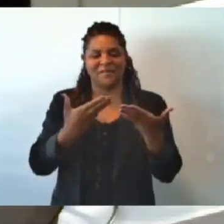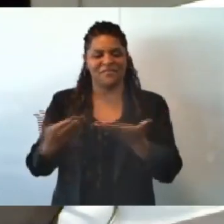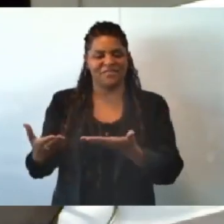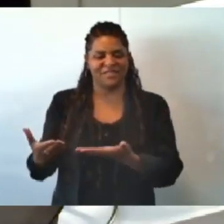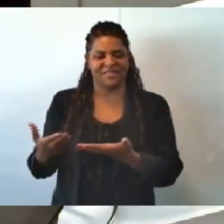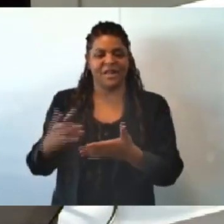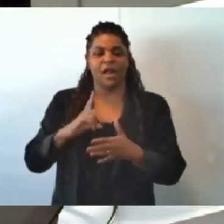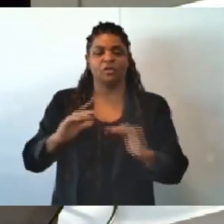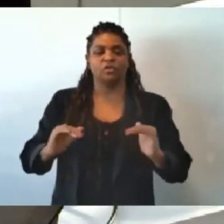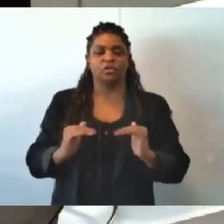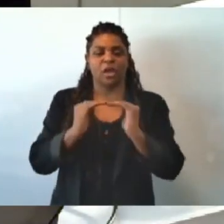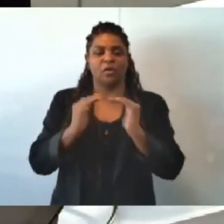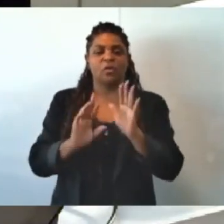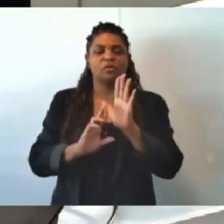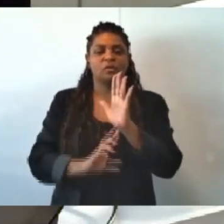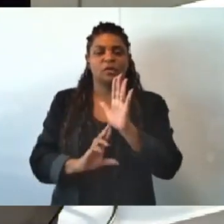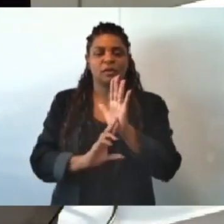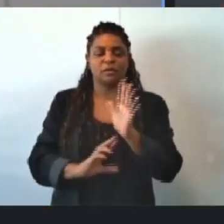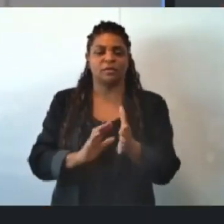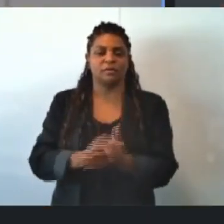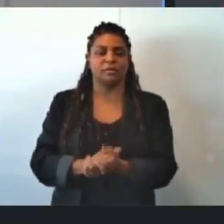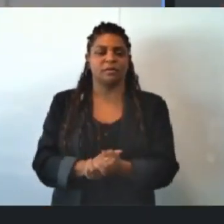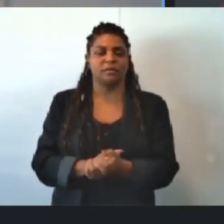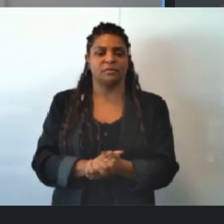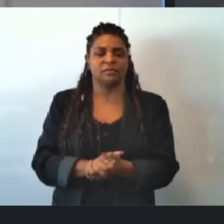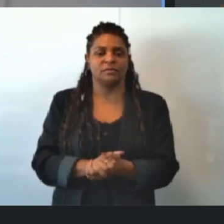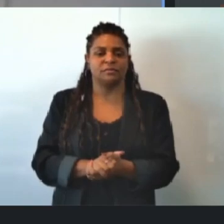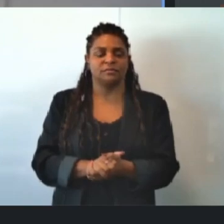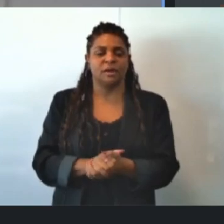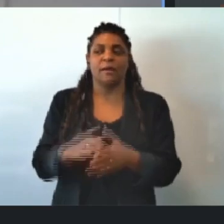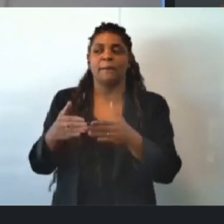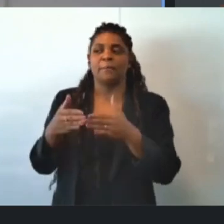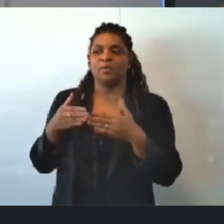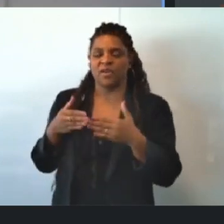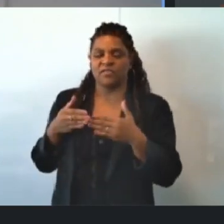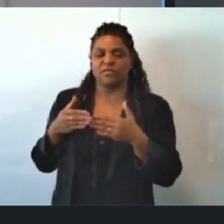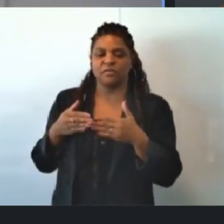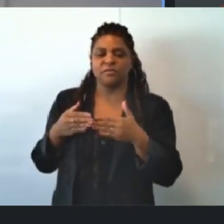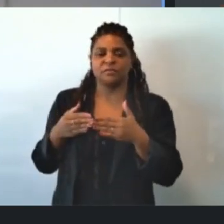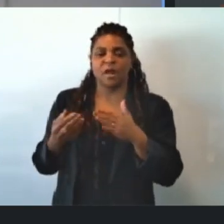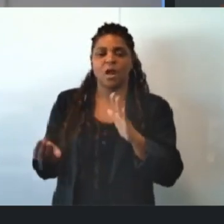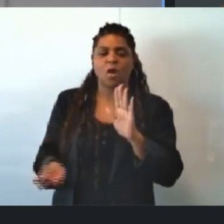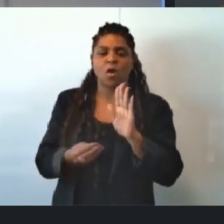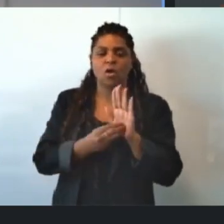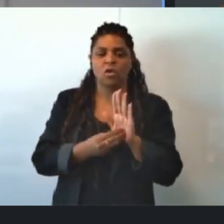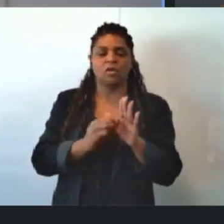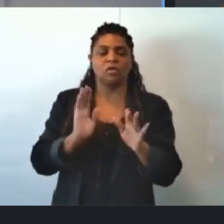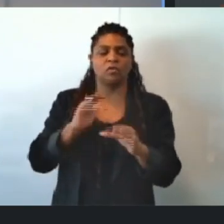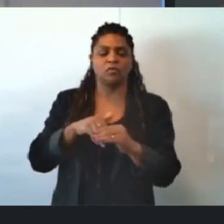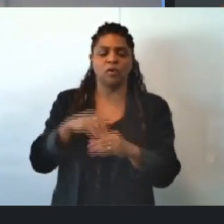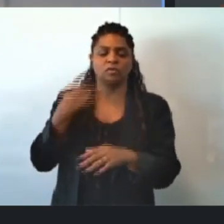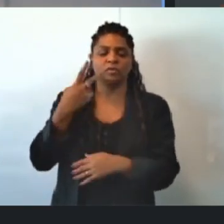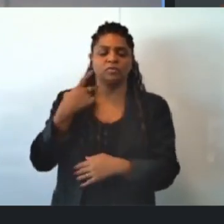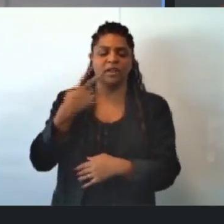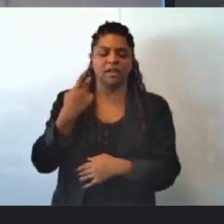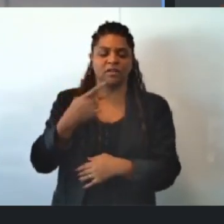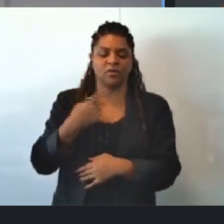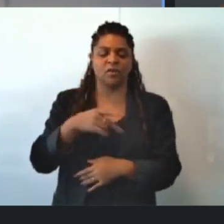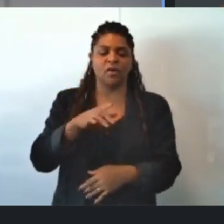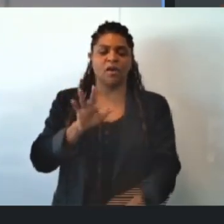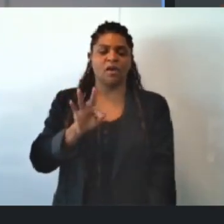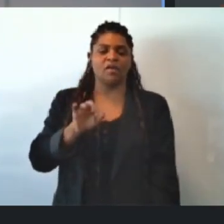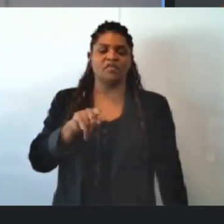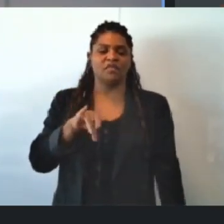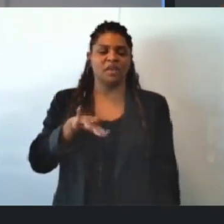requerimento. Registro o voto do vereador Fernando Luiz. Então temos 5 votos e